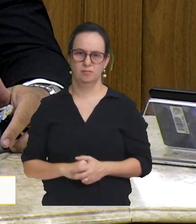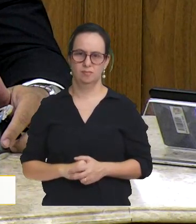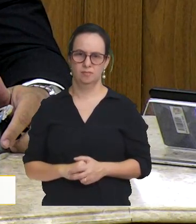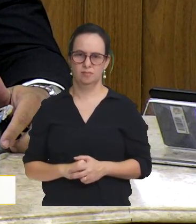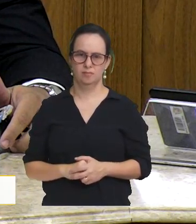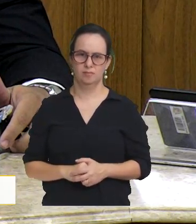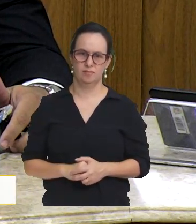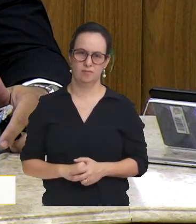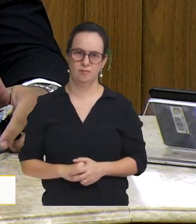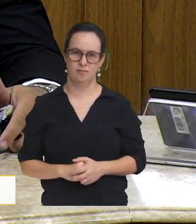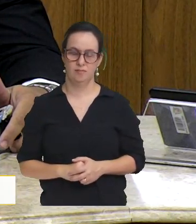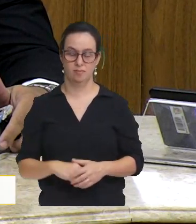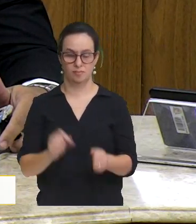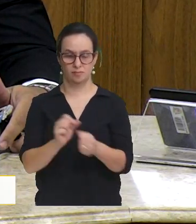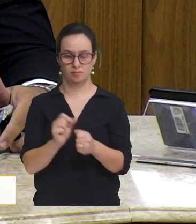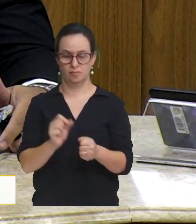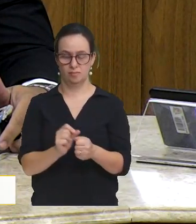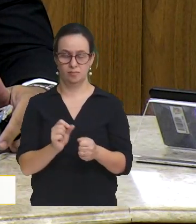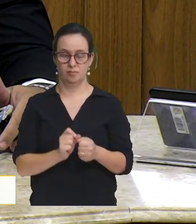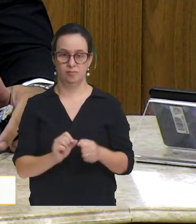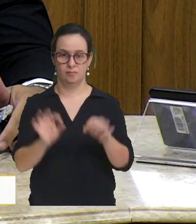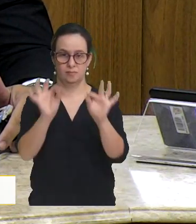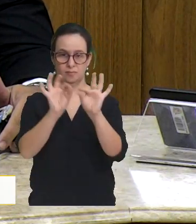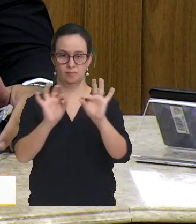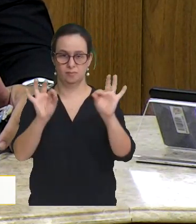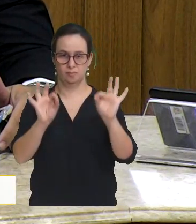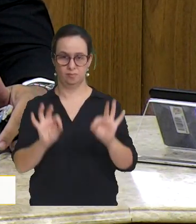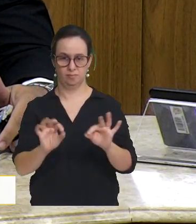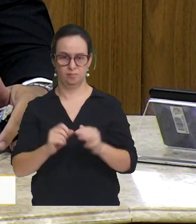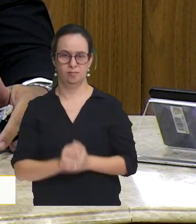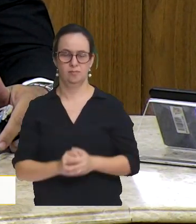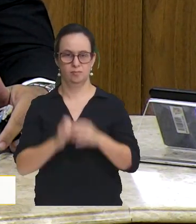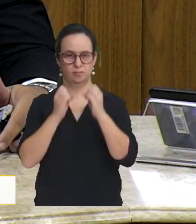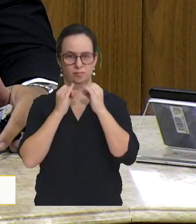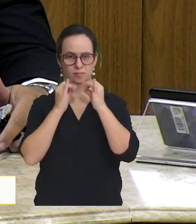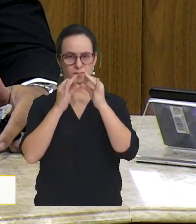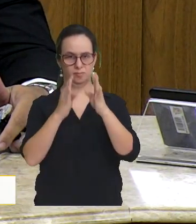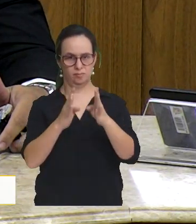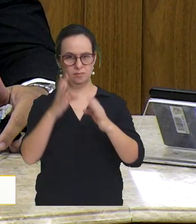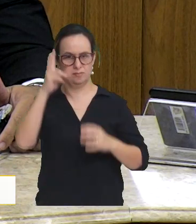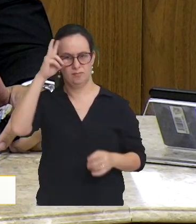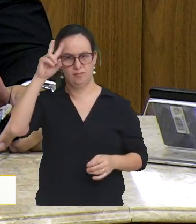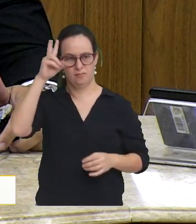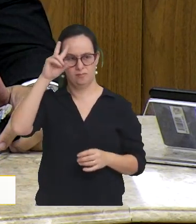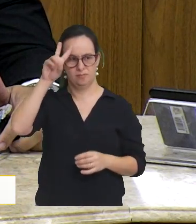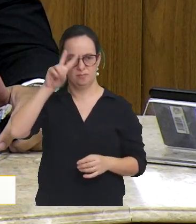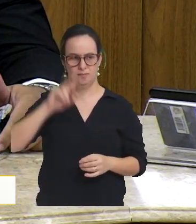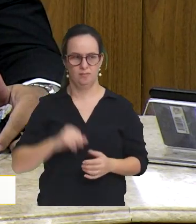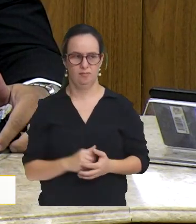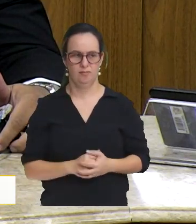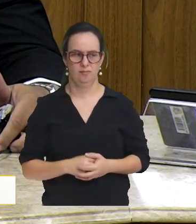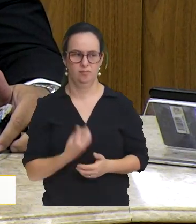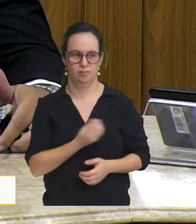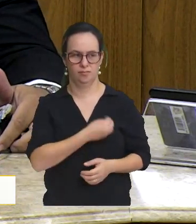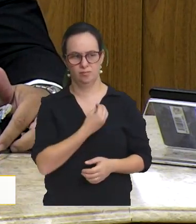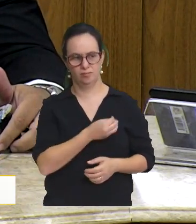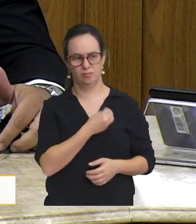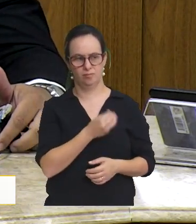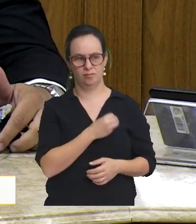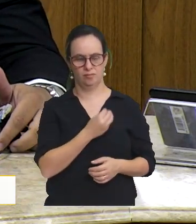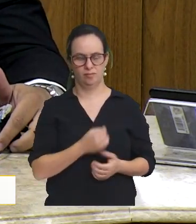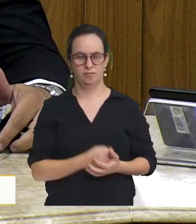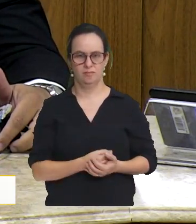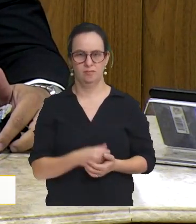pela iniciativa, na exposição do histórico, da biografia do doutor